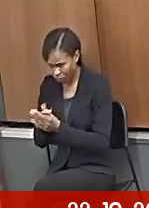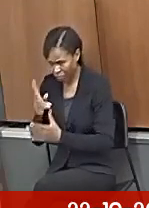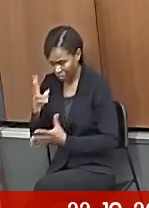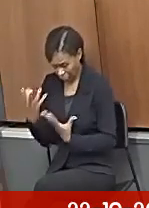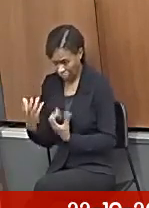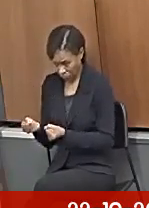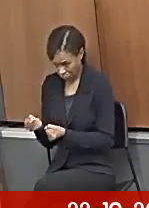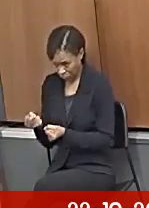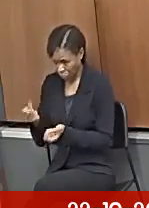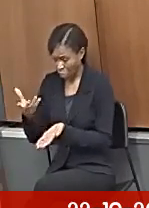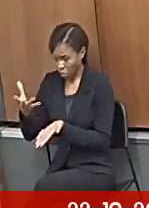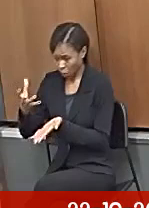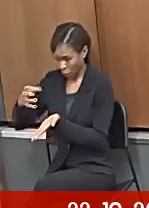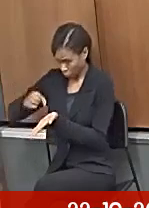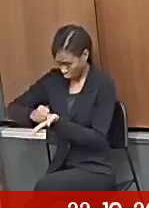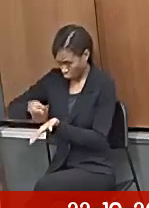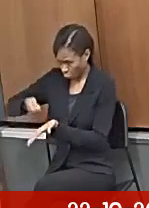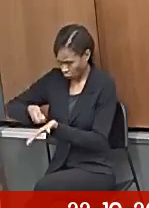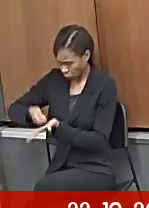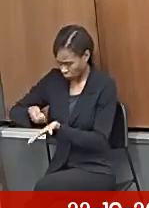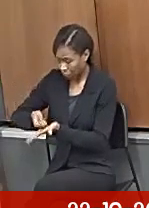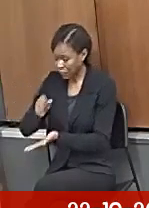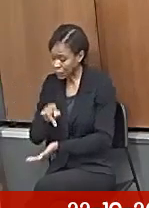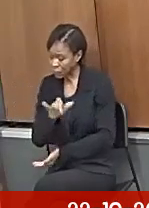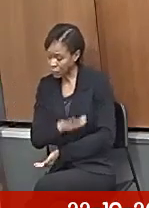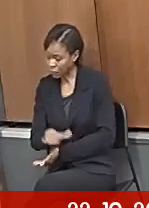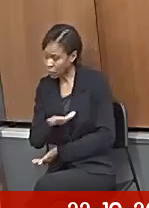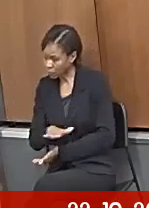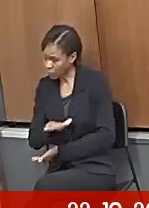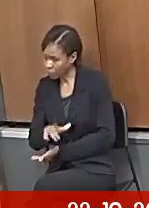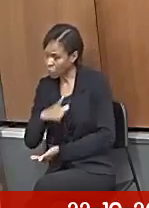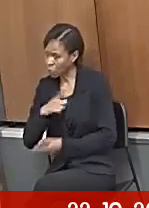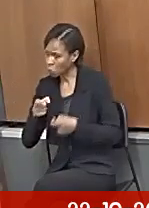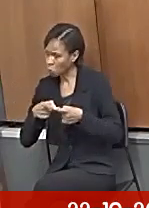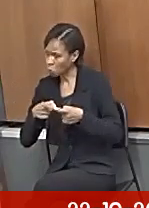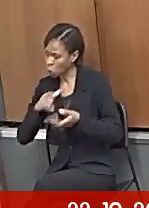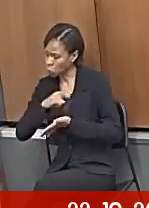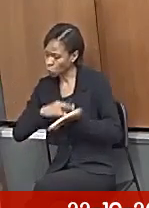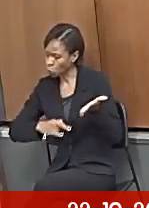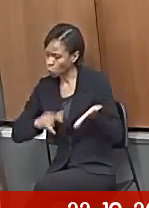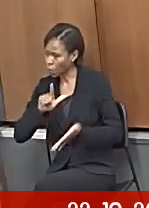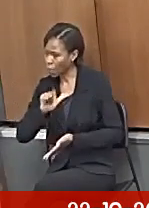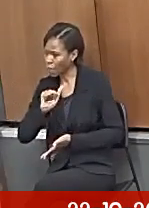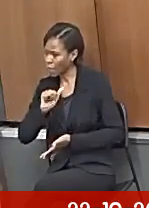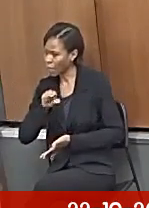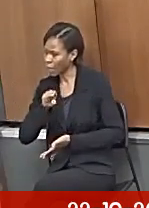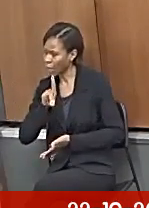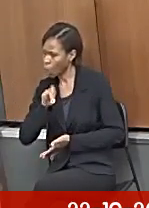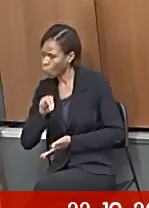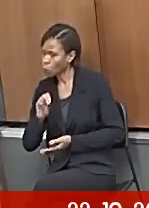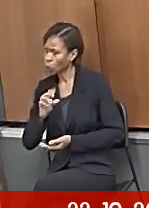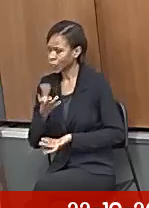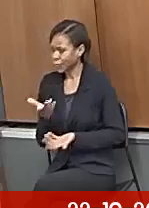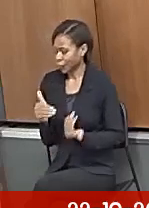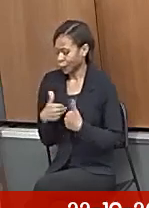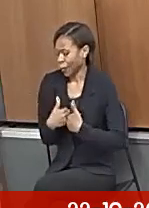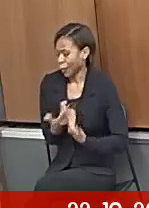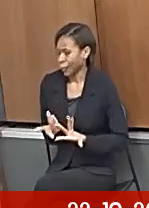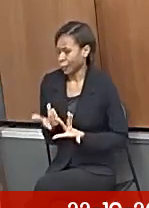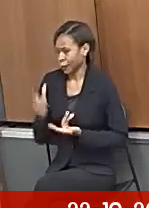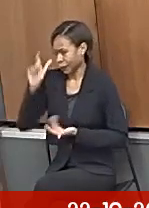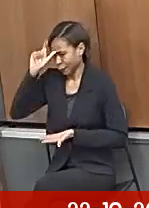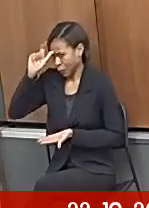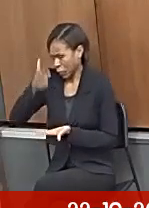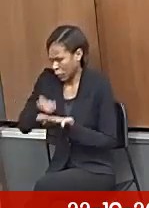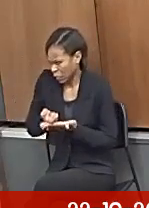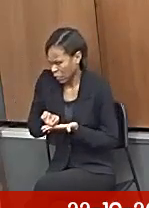matrícula compulsória de uma criança que chega, por exemplo, com um laudo de uma TEA, uma dislexia...